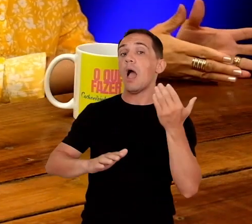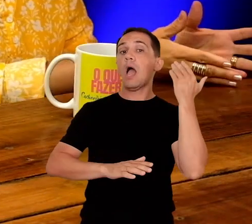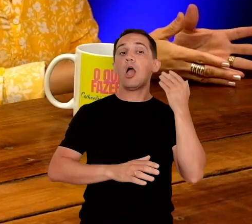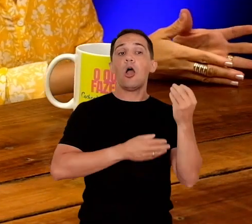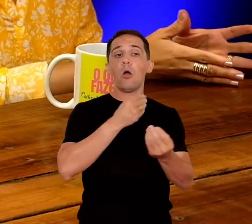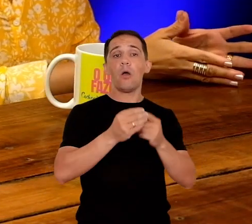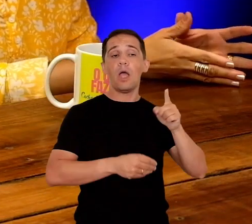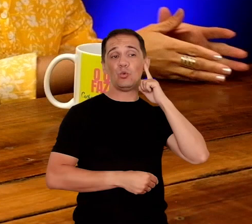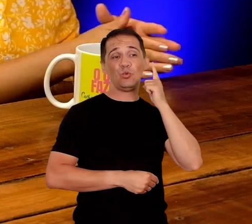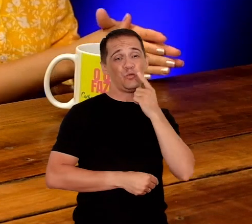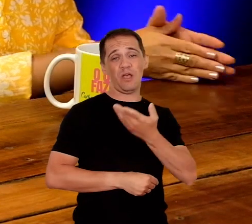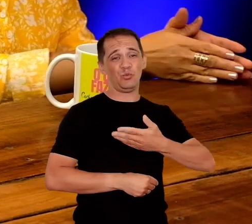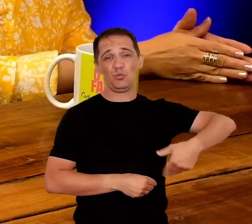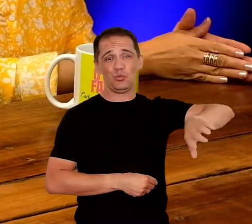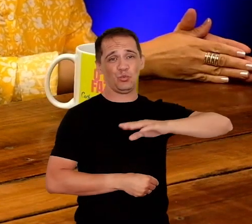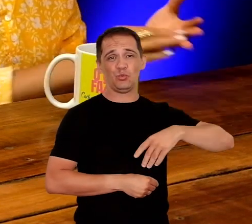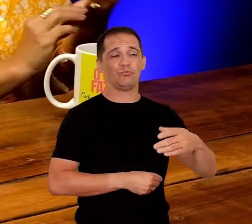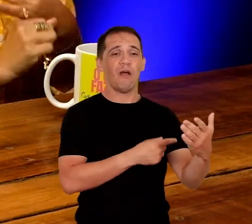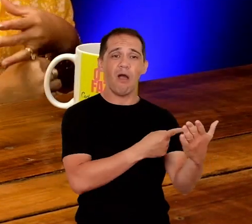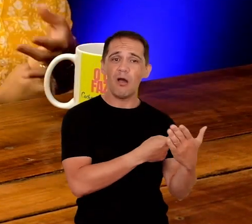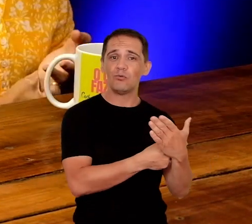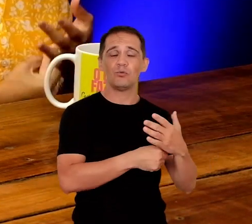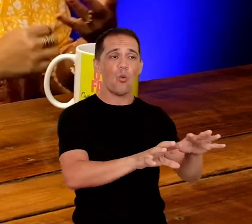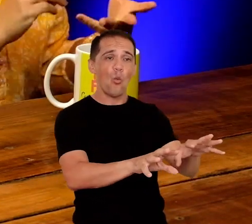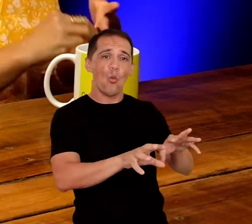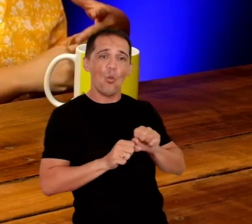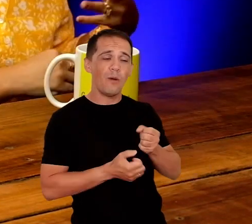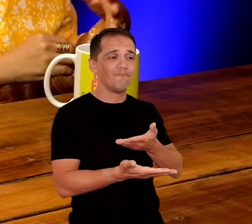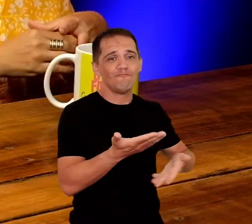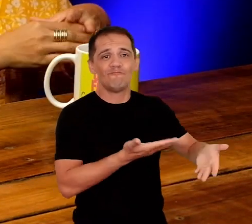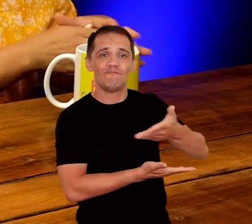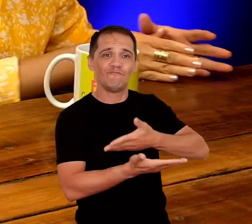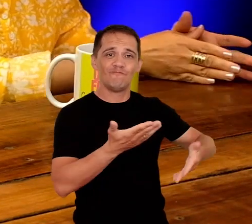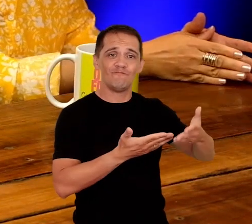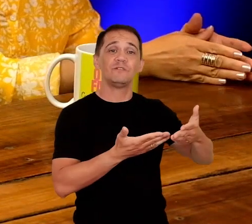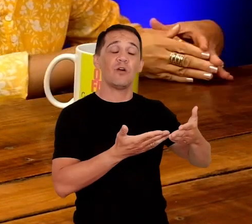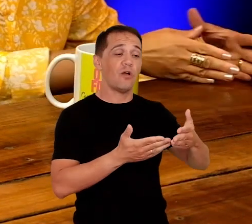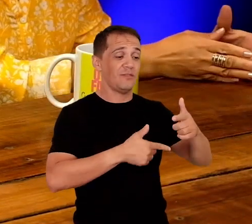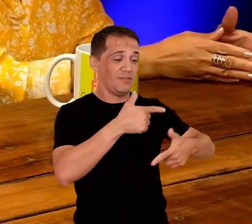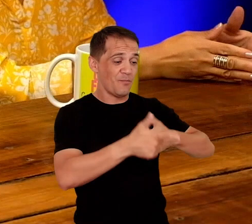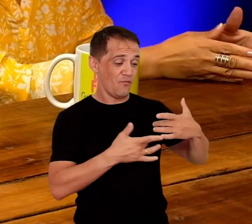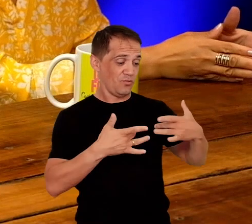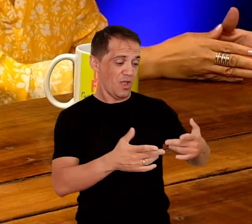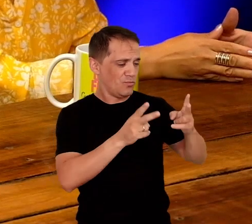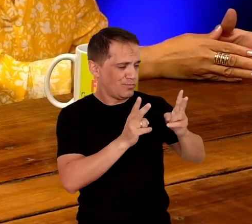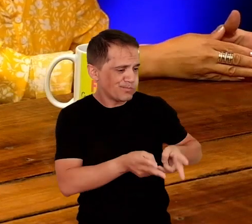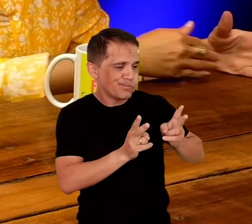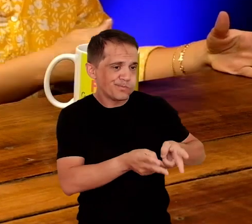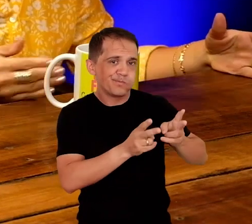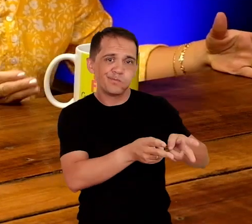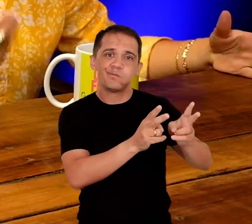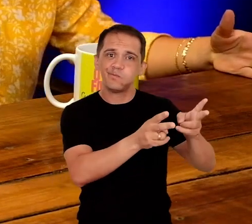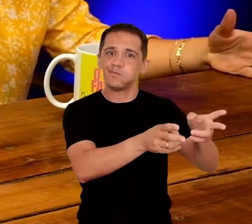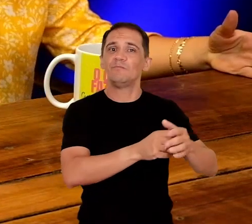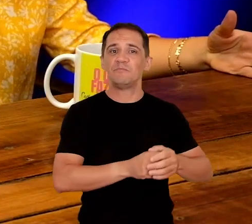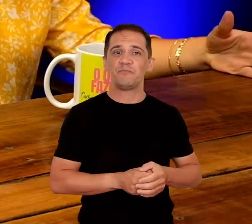nossos amigos surdos, né? Claro. E tudo começou como? Com trabalho voluntário, né? Com ajuda. Então, isso continua e ainda é a prioridade, né? O trabalho,